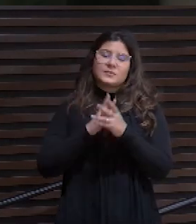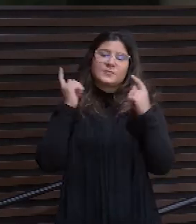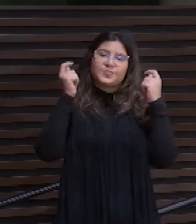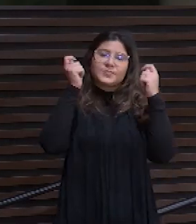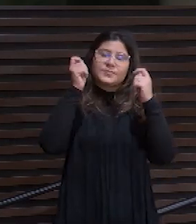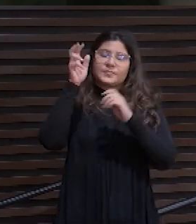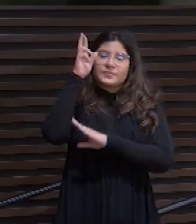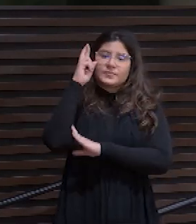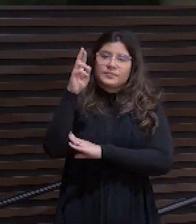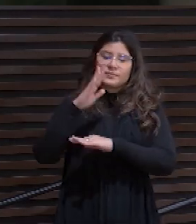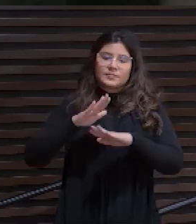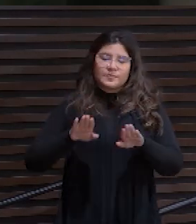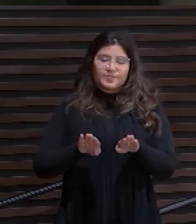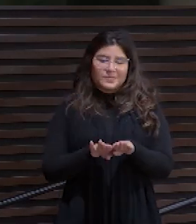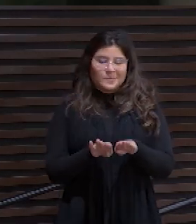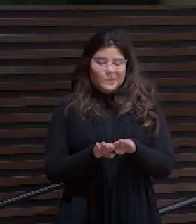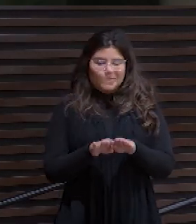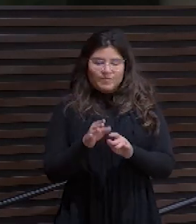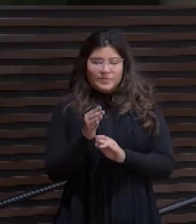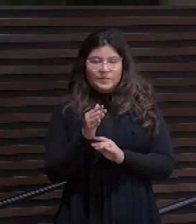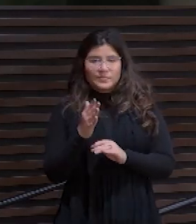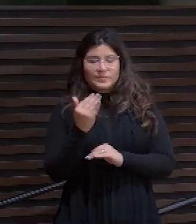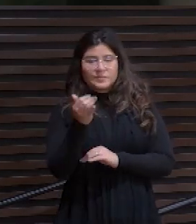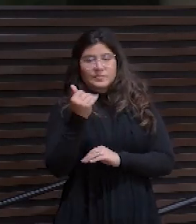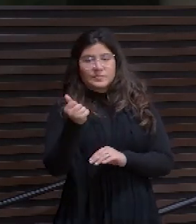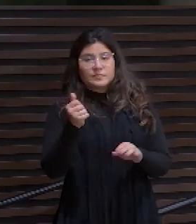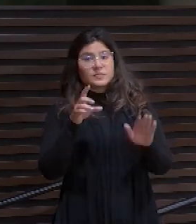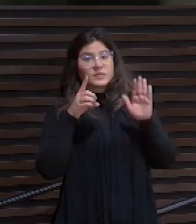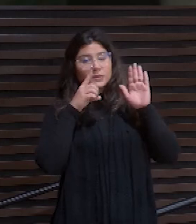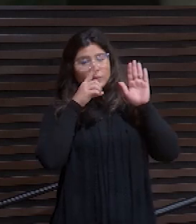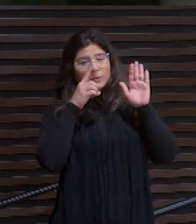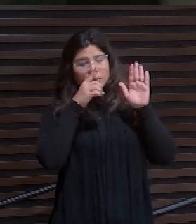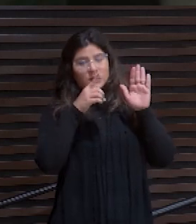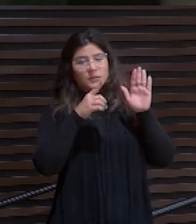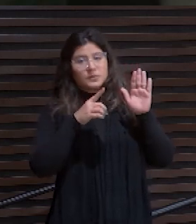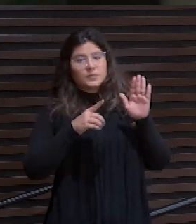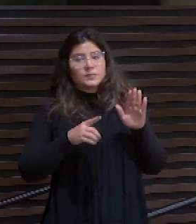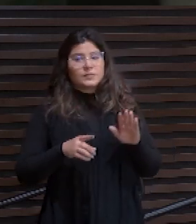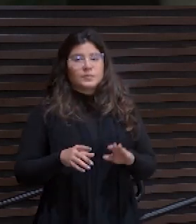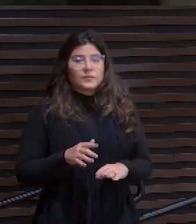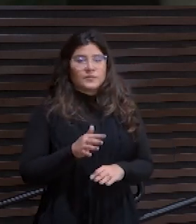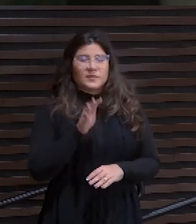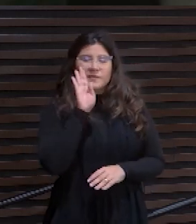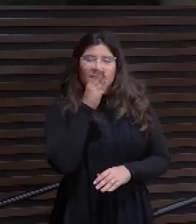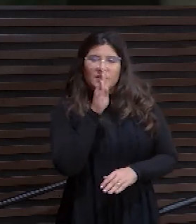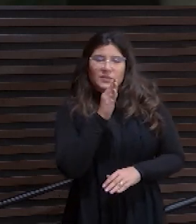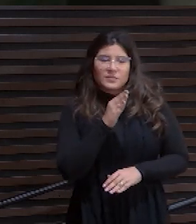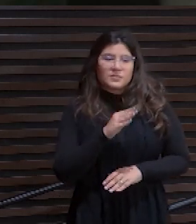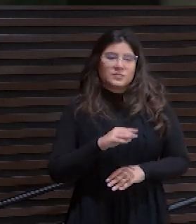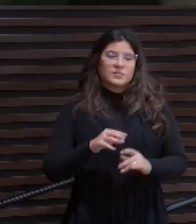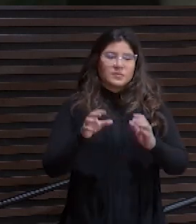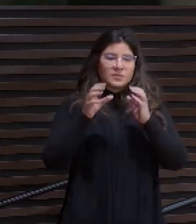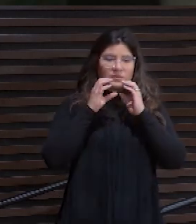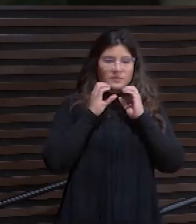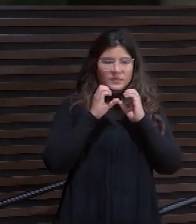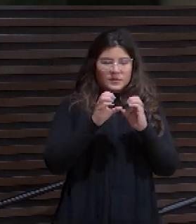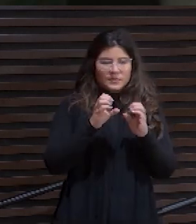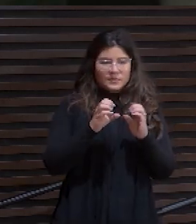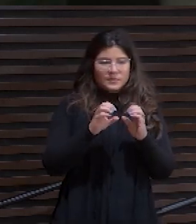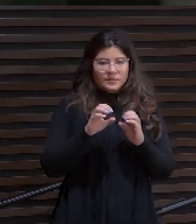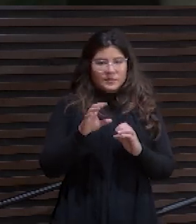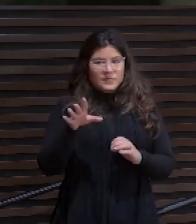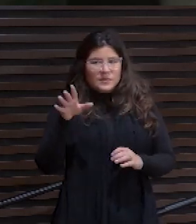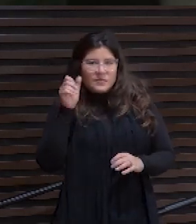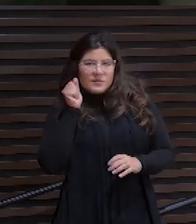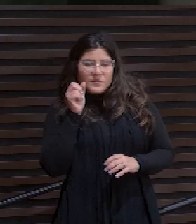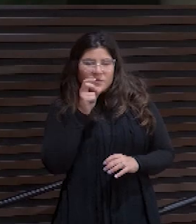chama a termos cuidado com falsos pseudo-evangelhos que ouvimos por aí, que não é o